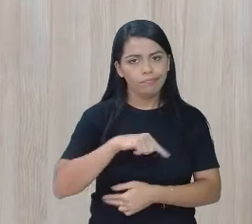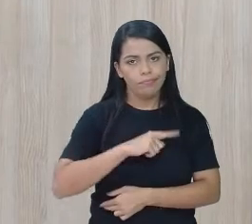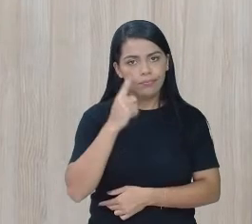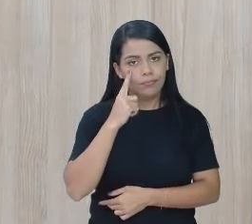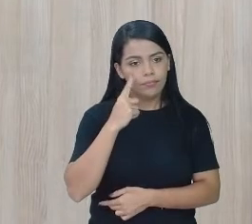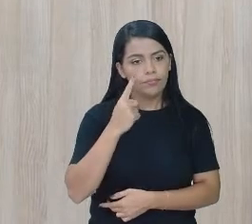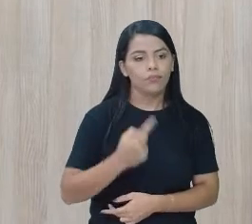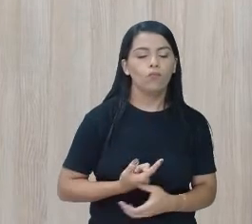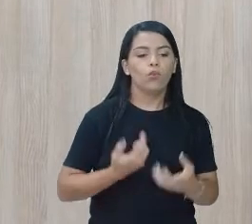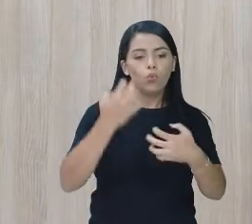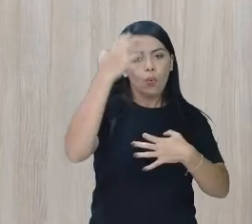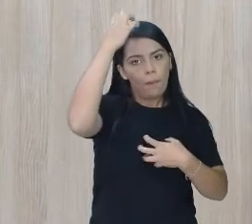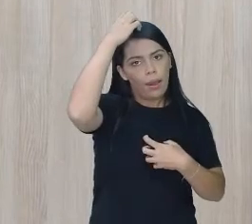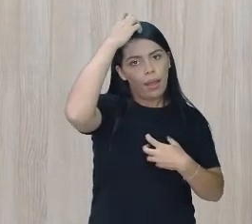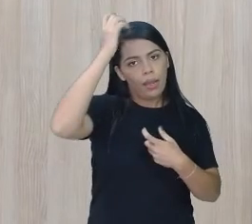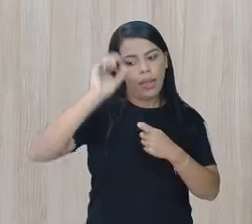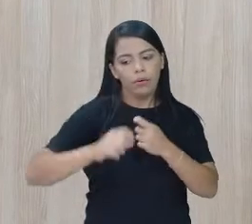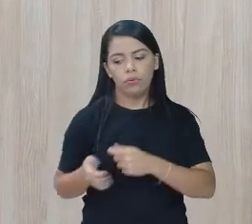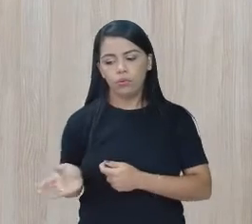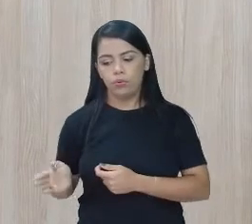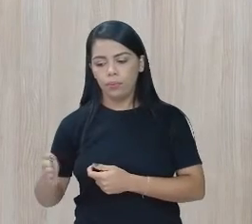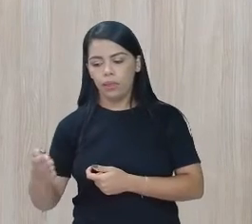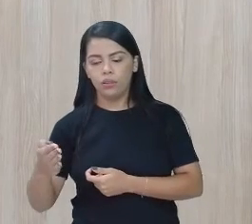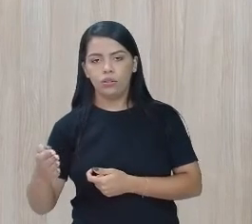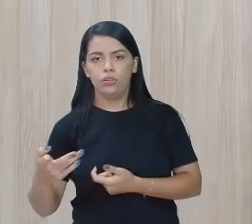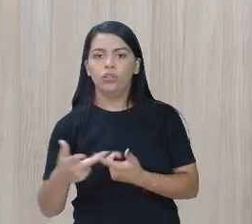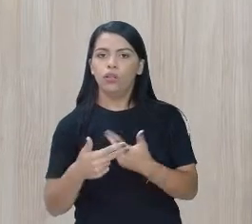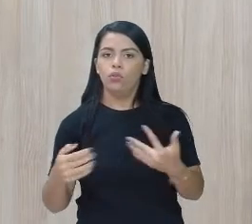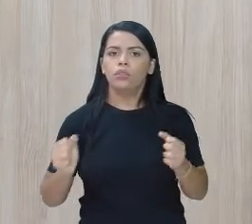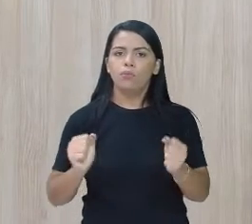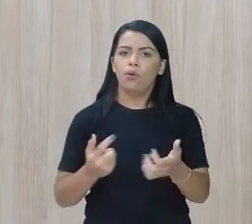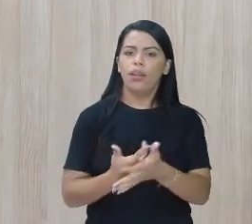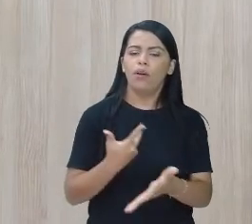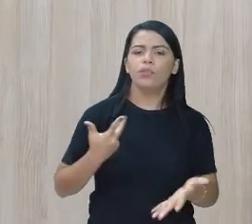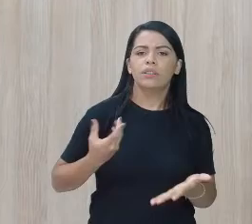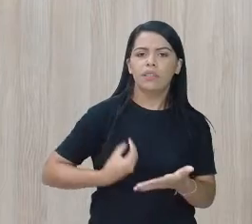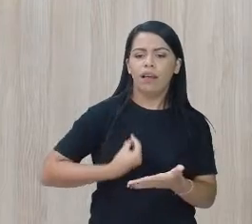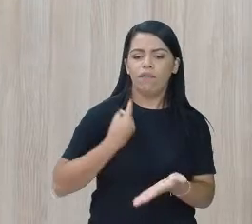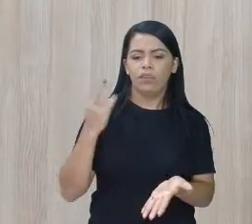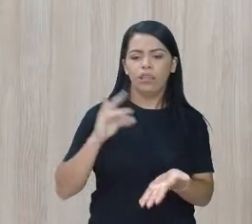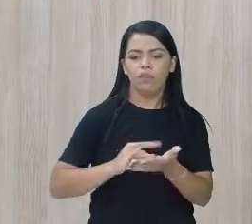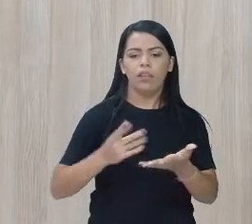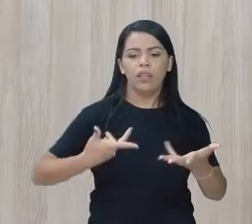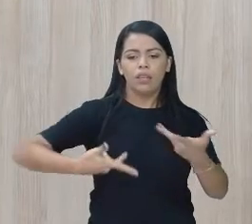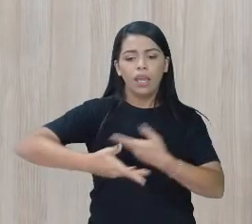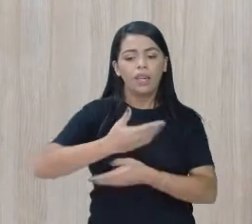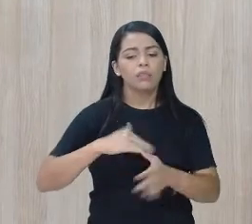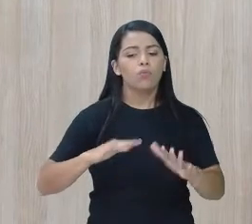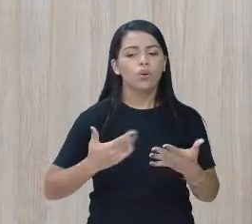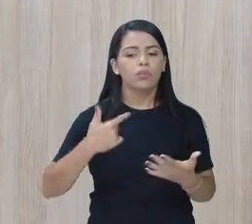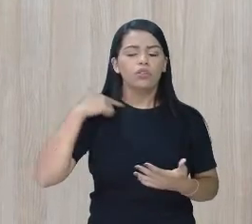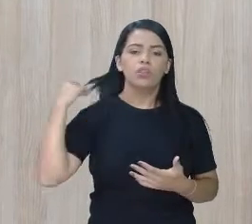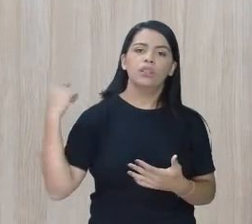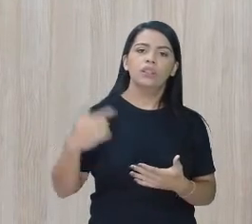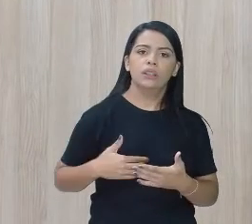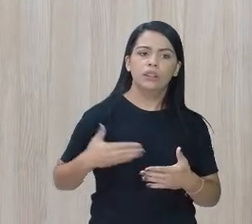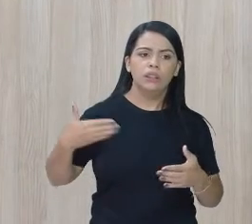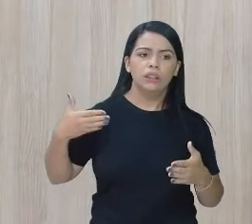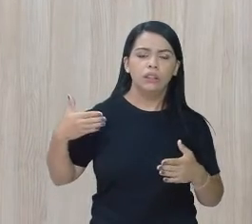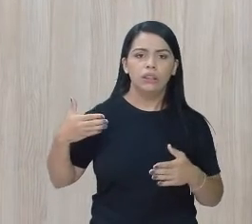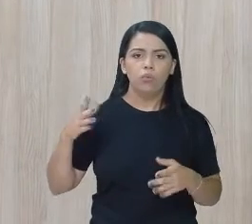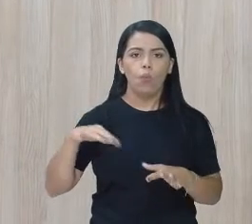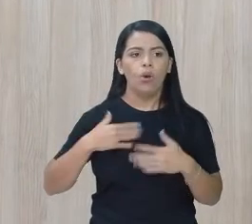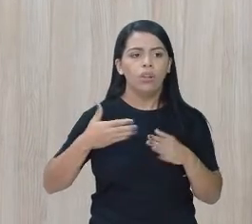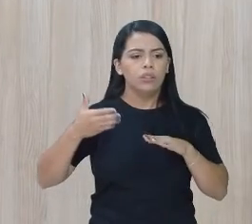e o macaco estavam falando de situações que podem existir na vida real com relação a quando a gente se mete na vida do outro, quando a